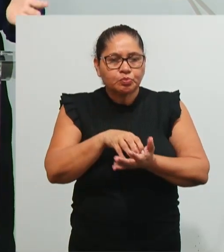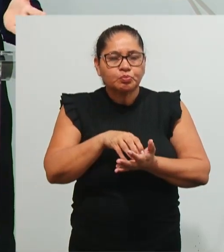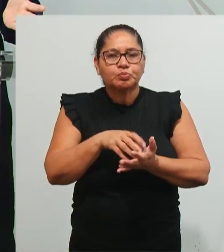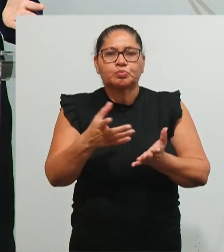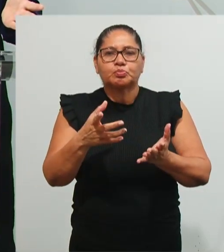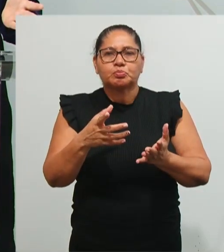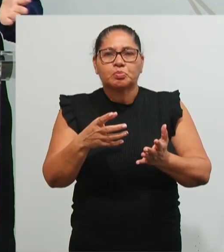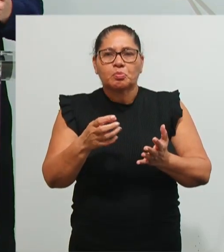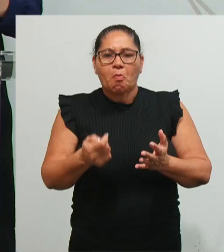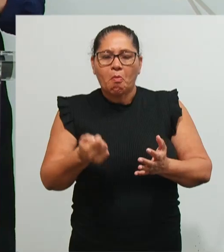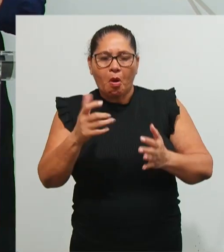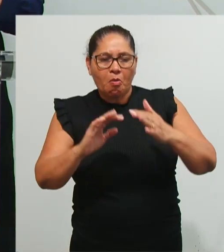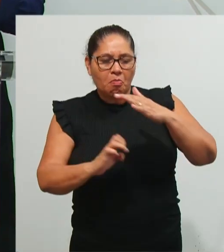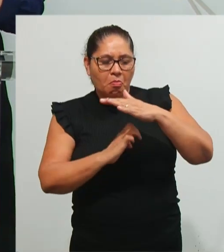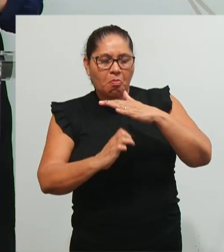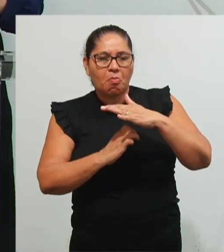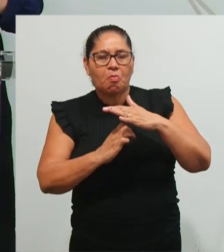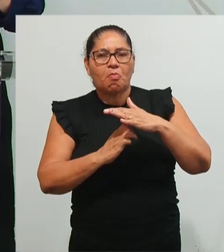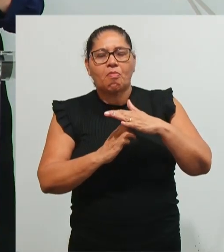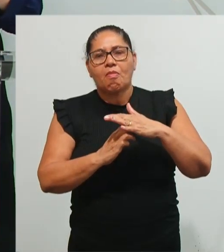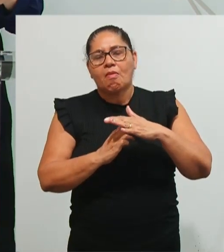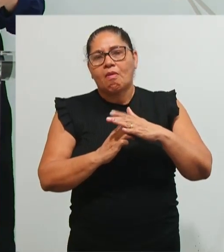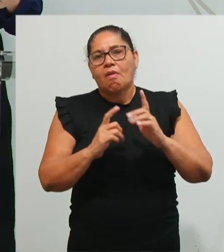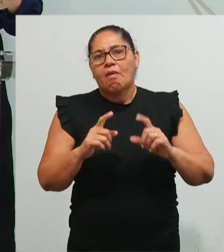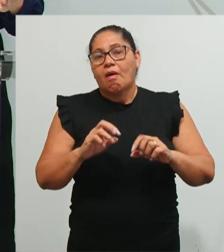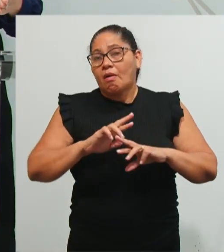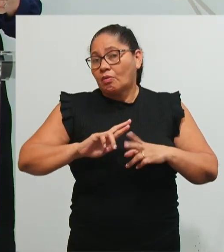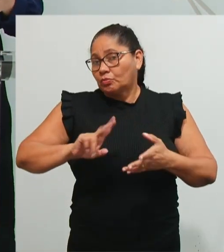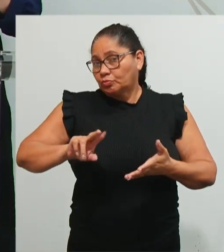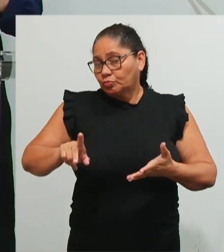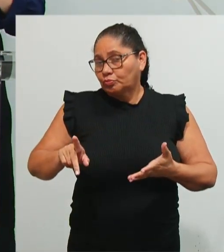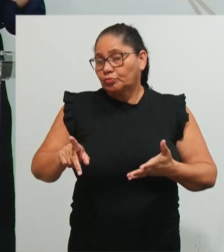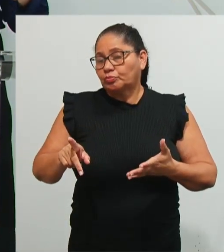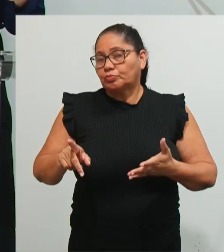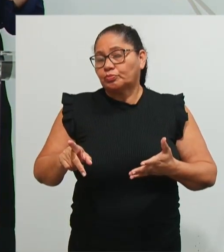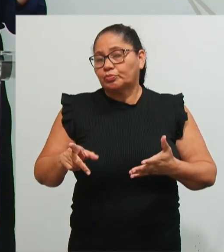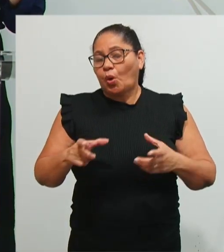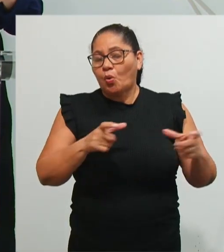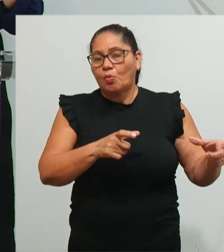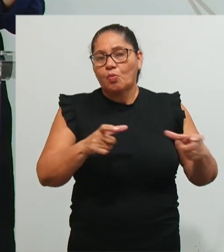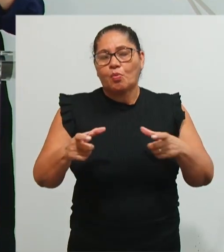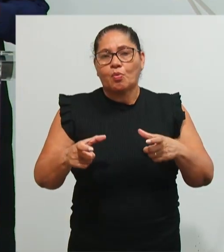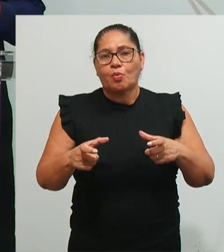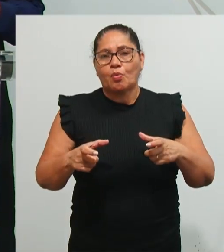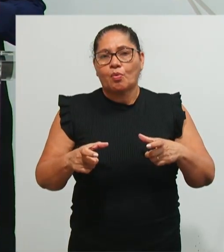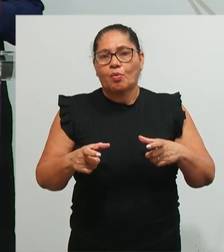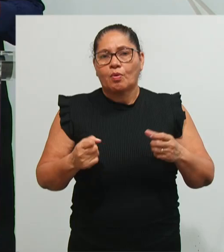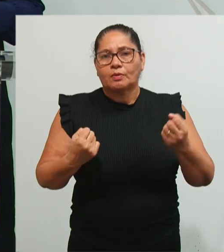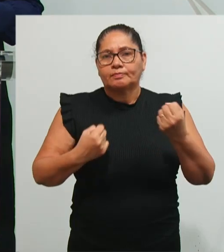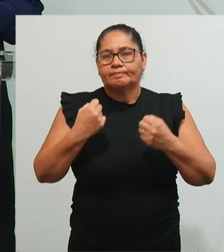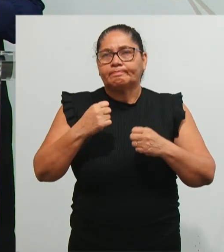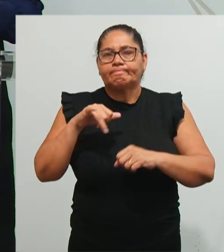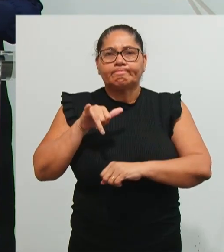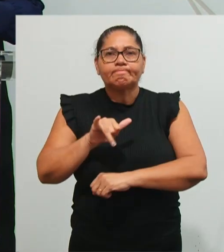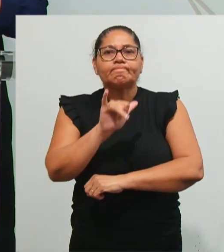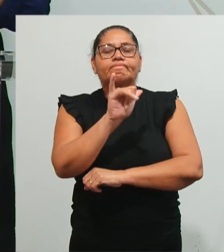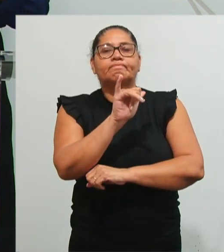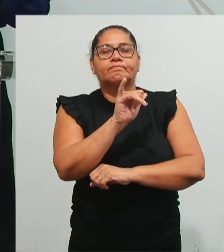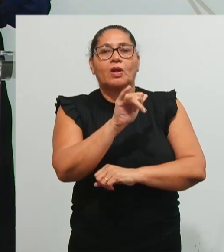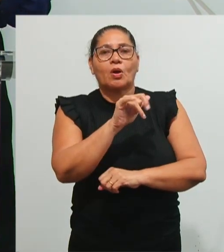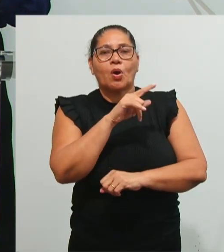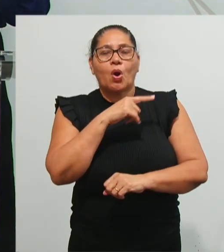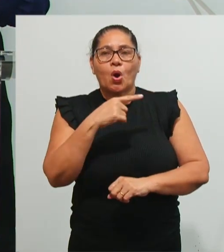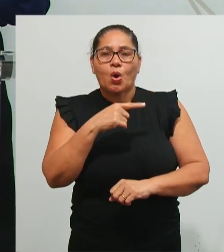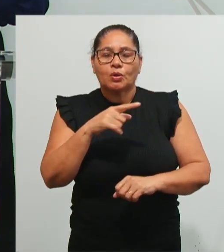poucas empresas. Esse tipo de coisa acontece em outros setores também, por exemplo, empresas de transporte aéreo, foi outro exemplo que eu trabalhei.